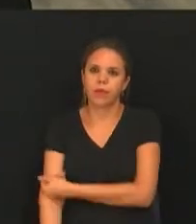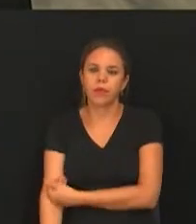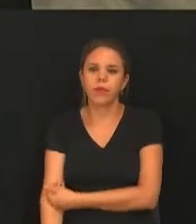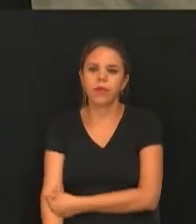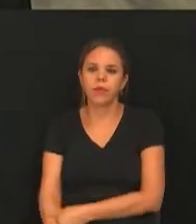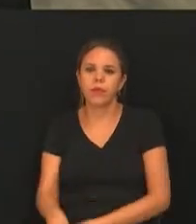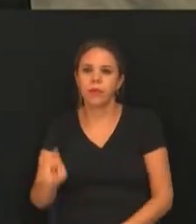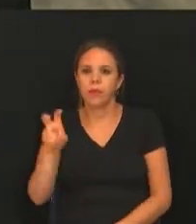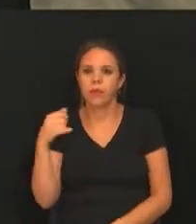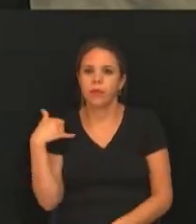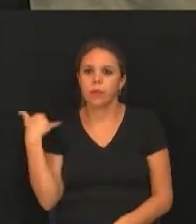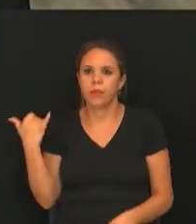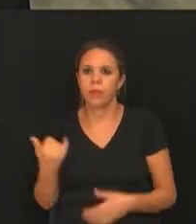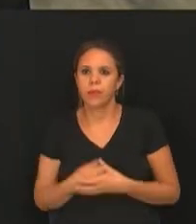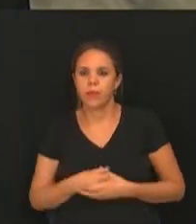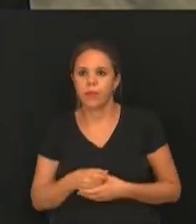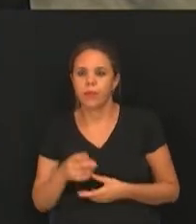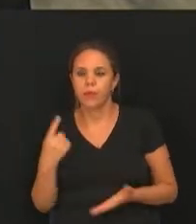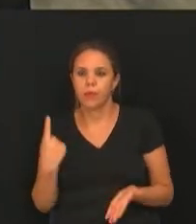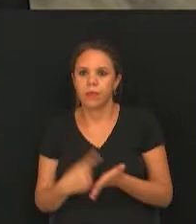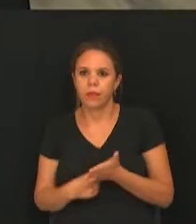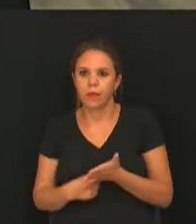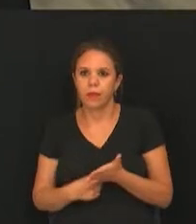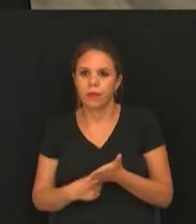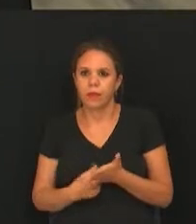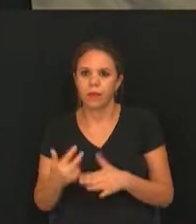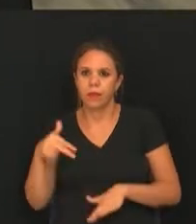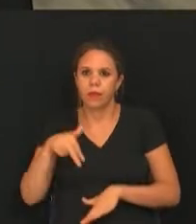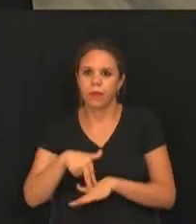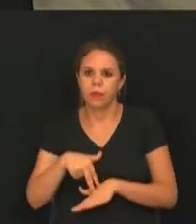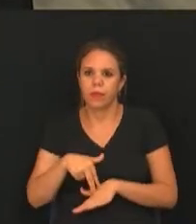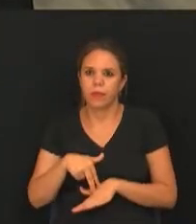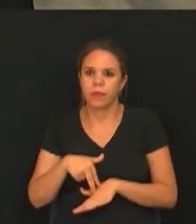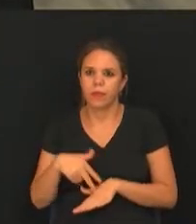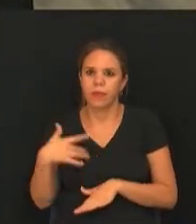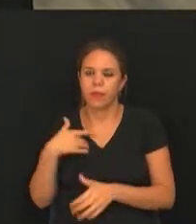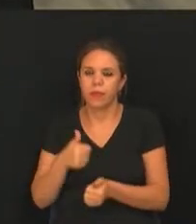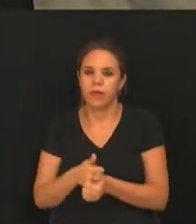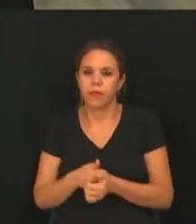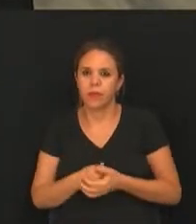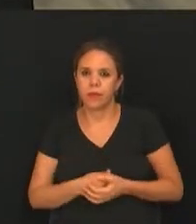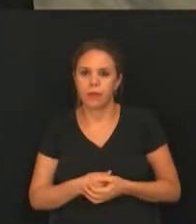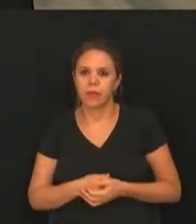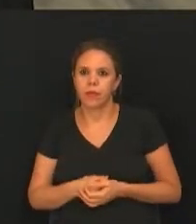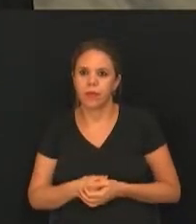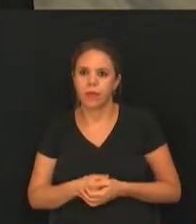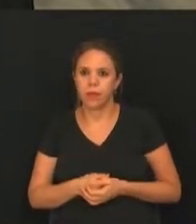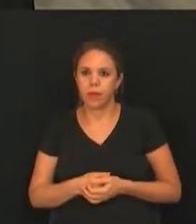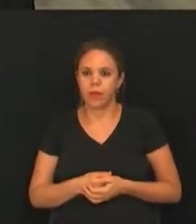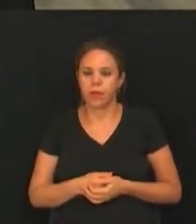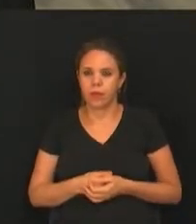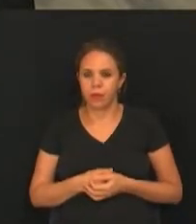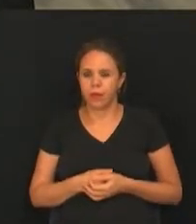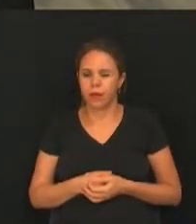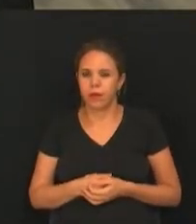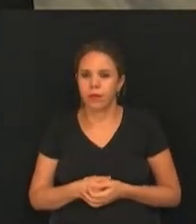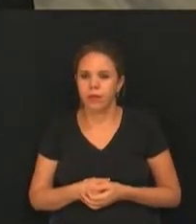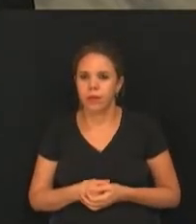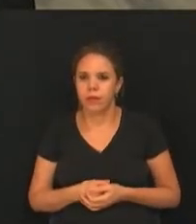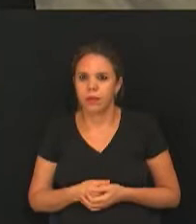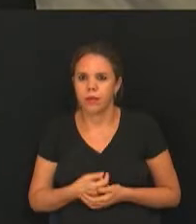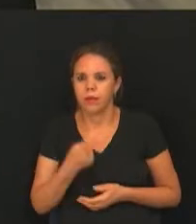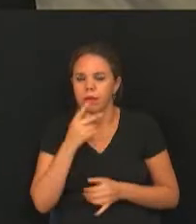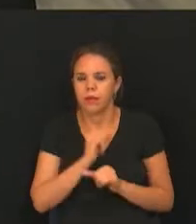5 anos, é só fazer o agendamento e comparecer no posto de saúde mais perto de casa, né? Sim. Mina, a gente falou um pouquinho aí